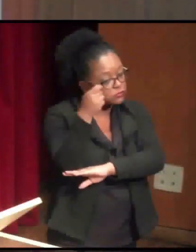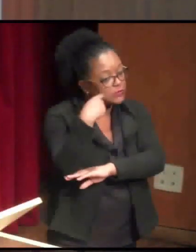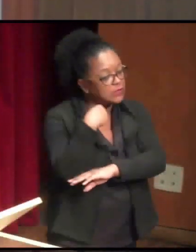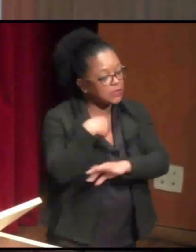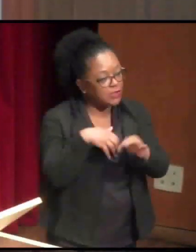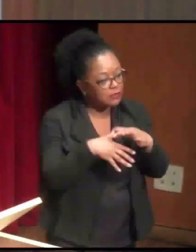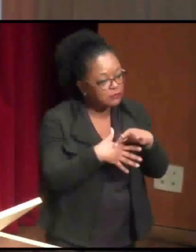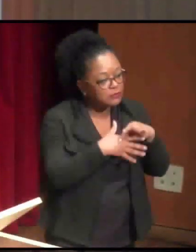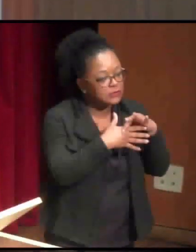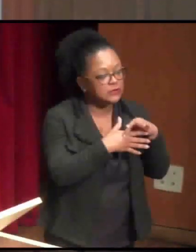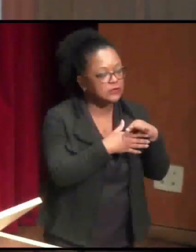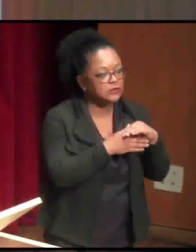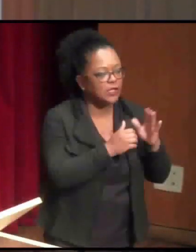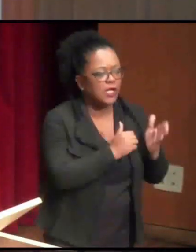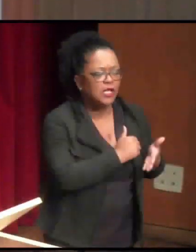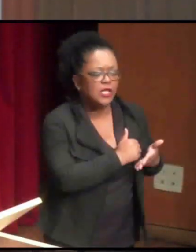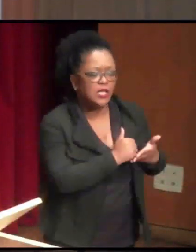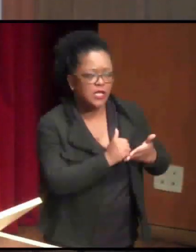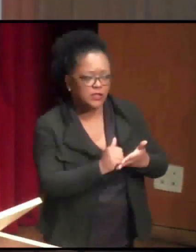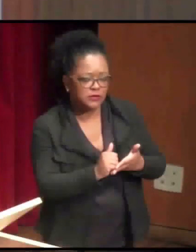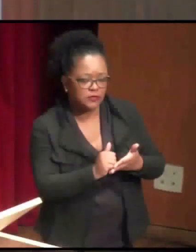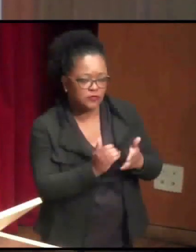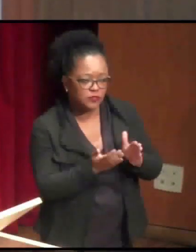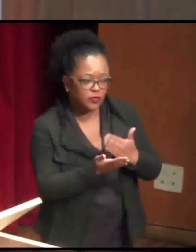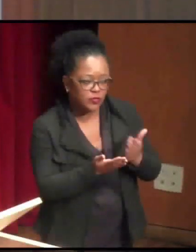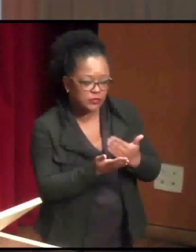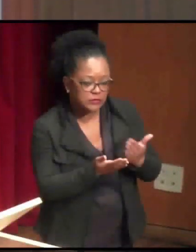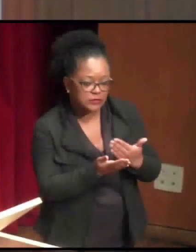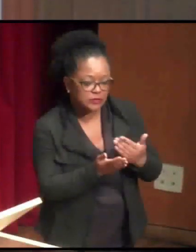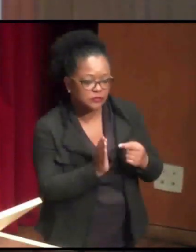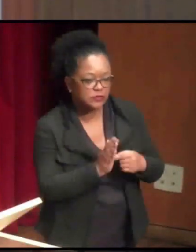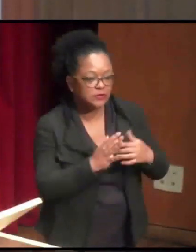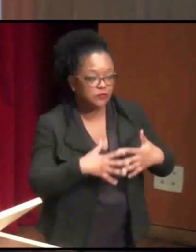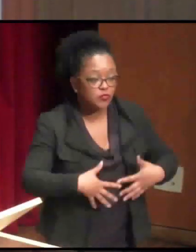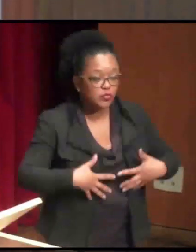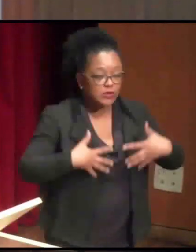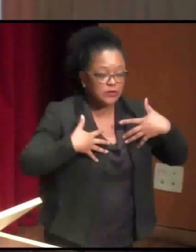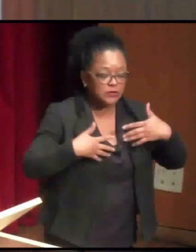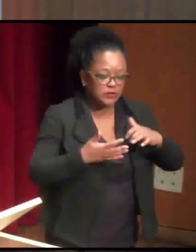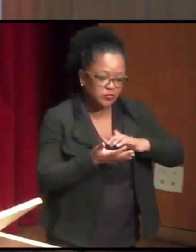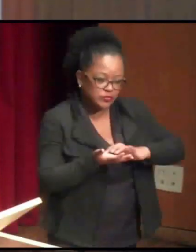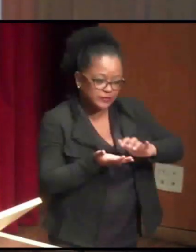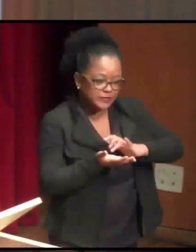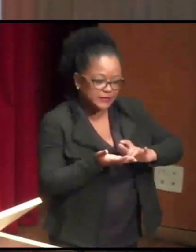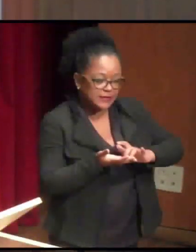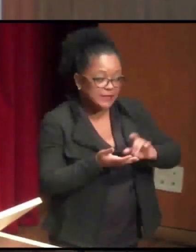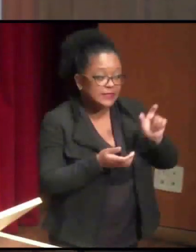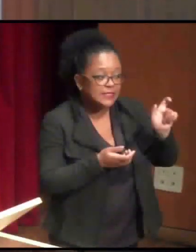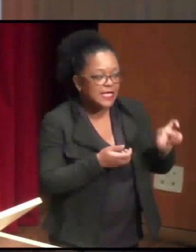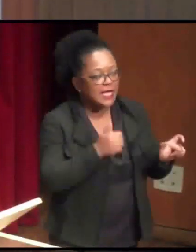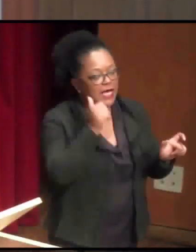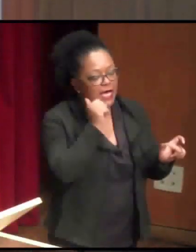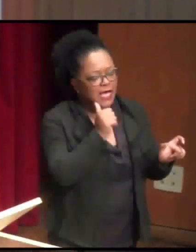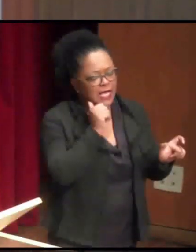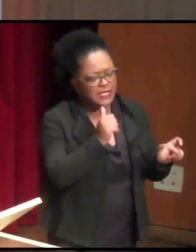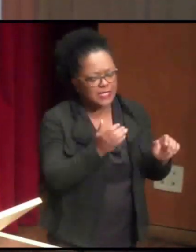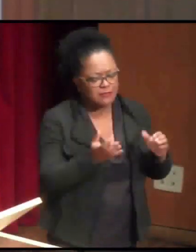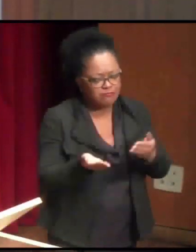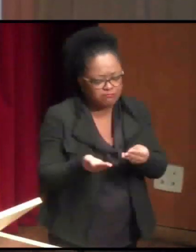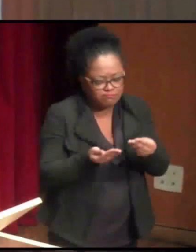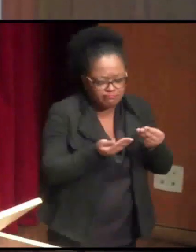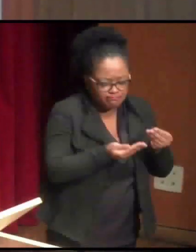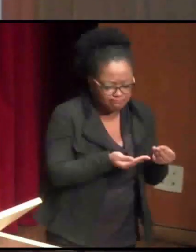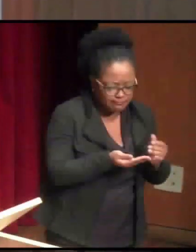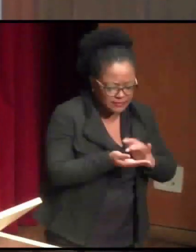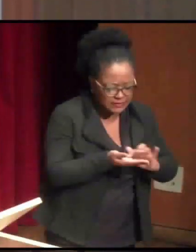com um devocional lá chamado Ânimo em Braille. E aquela menina abraçou a Bíblia em Braille também, porque a gente levou a Bíblia em Braille.